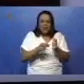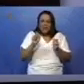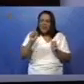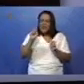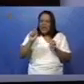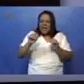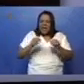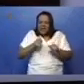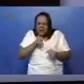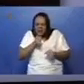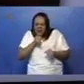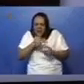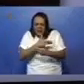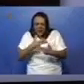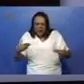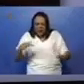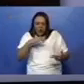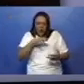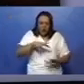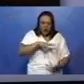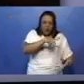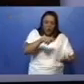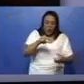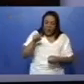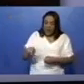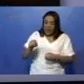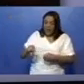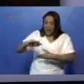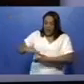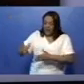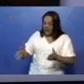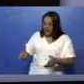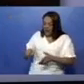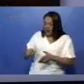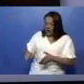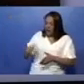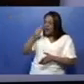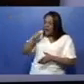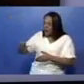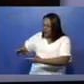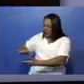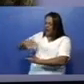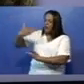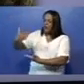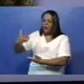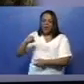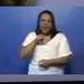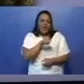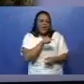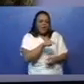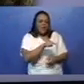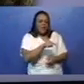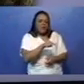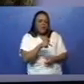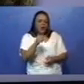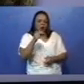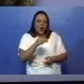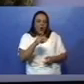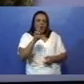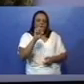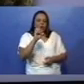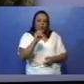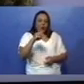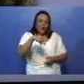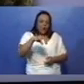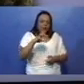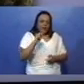Pandora. E o Prometeu não ficaria impune. O que ele fez com Prometeu? Ele acorrentou